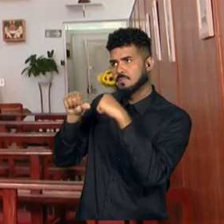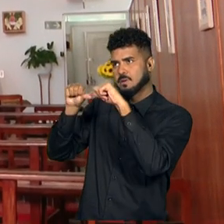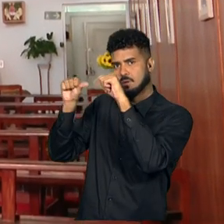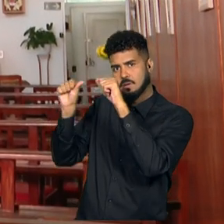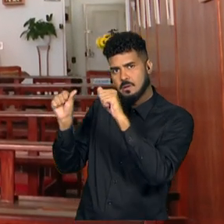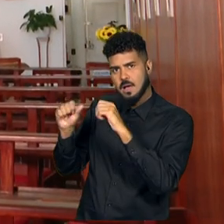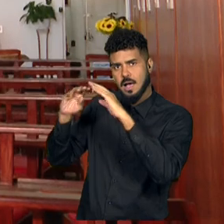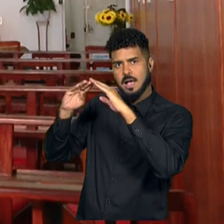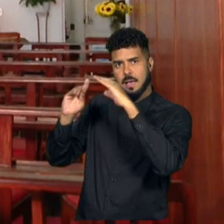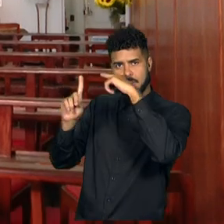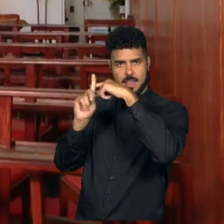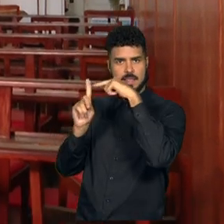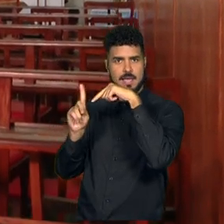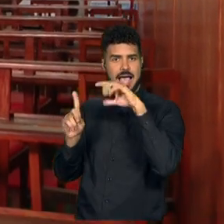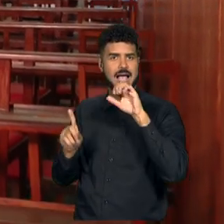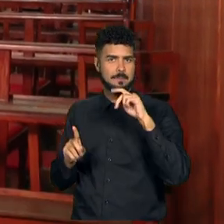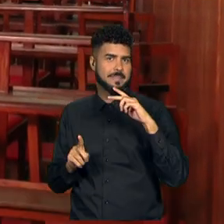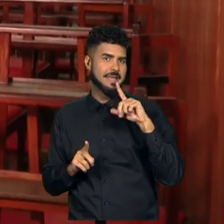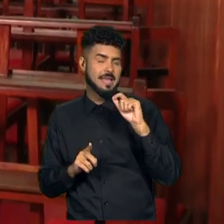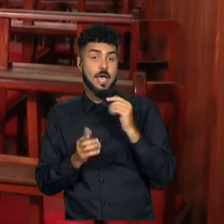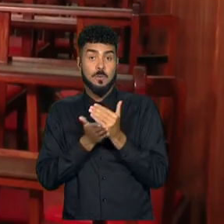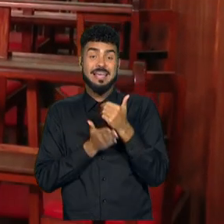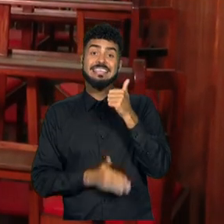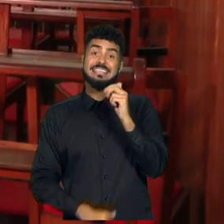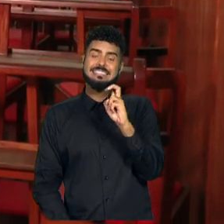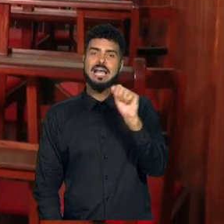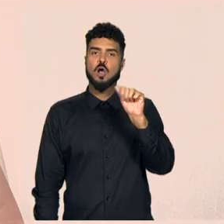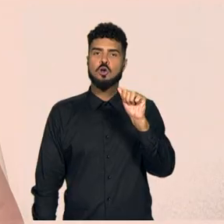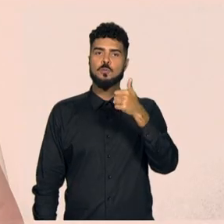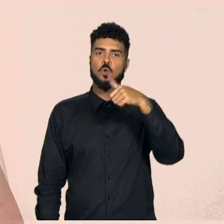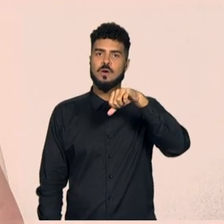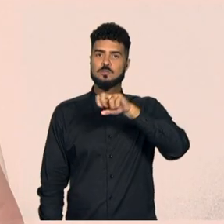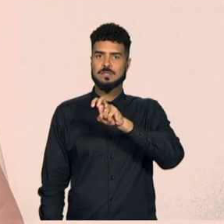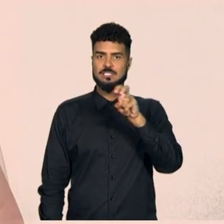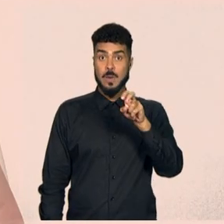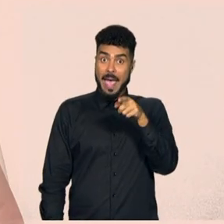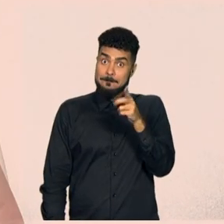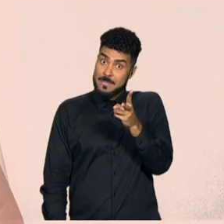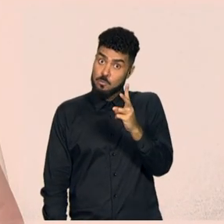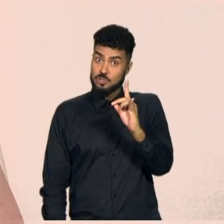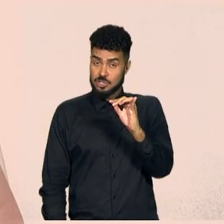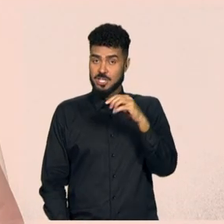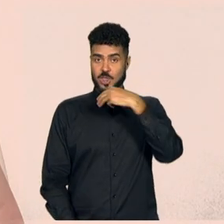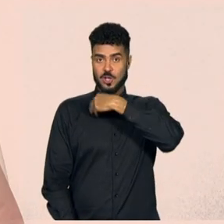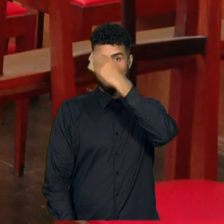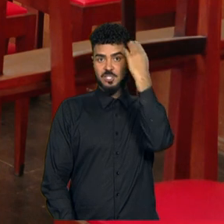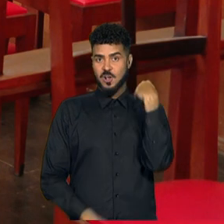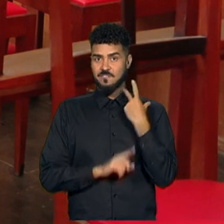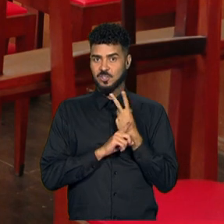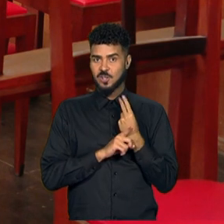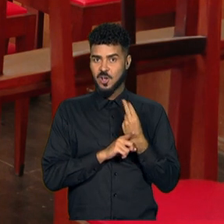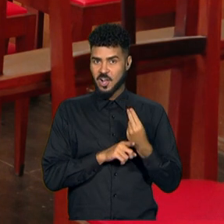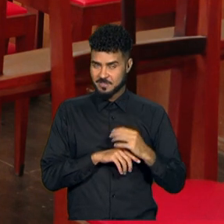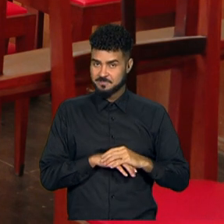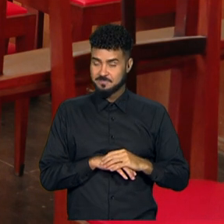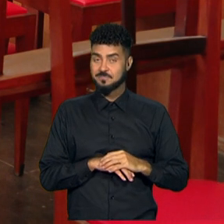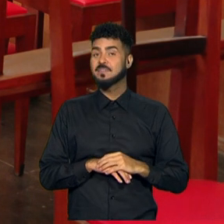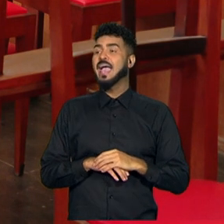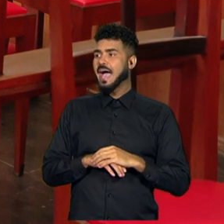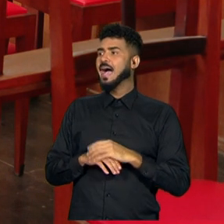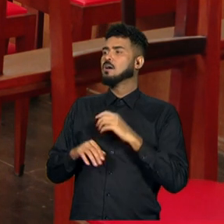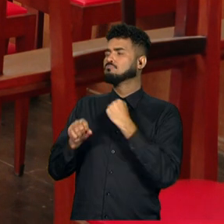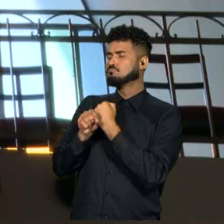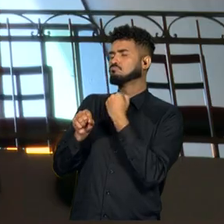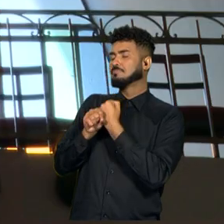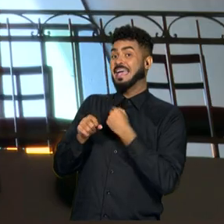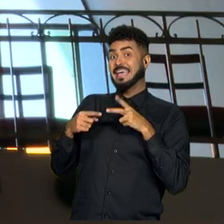da capela vão se iniciar em 15 de agosto de 1955, dia de Nossa Senhora das Vitórias, e ela vai ser